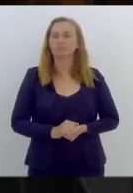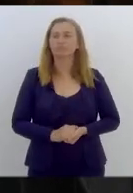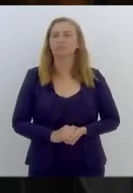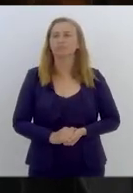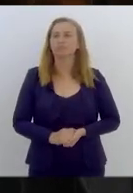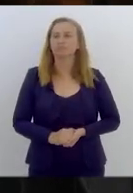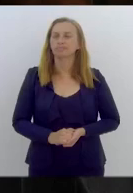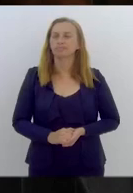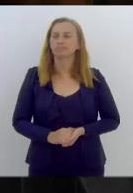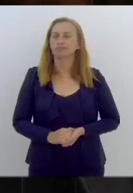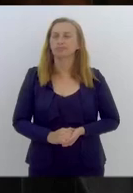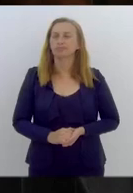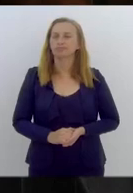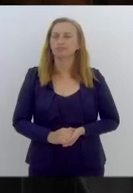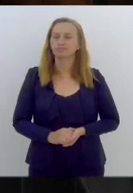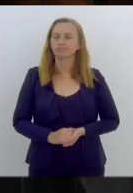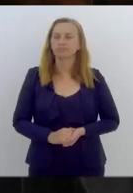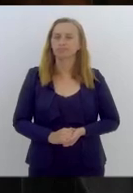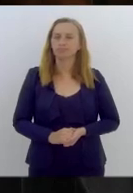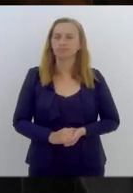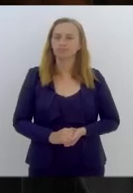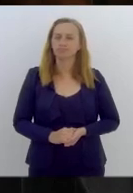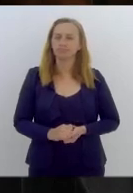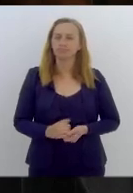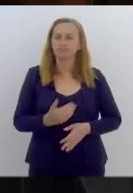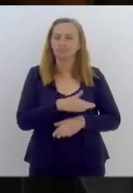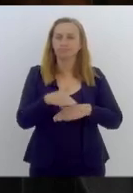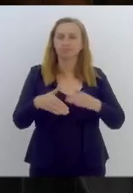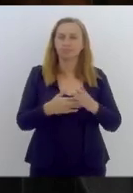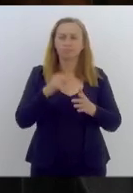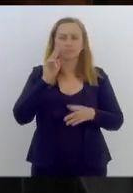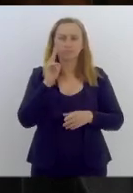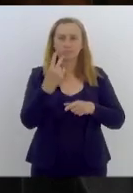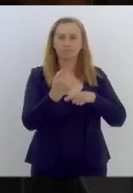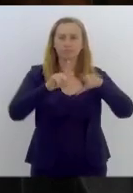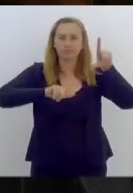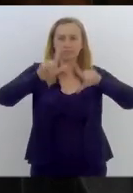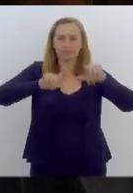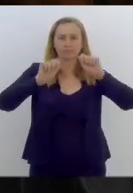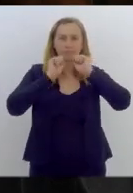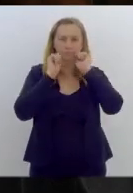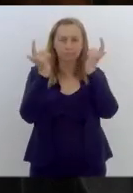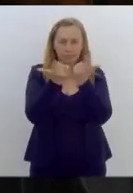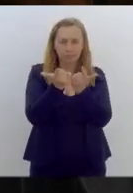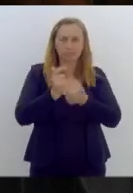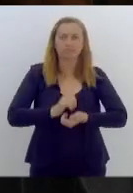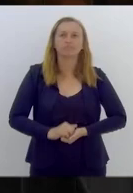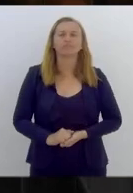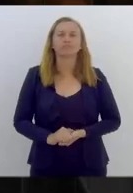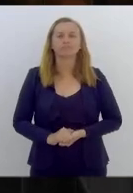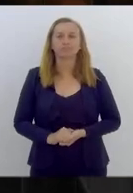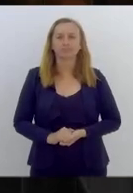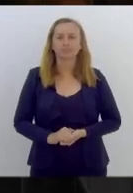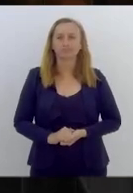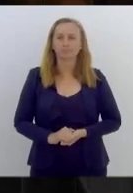remota senhoras e senhores telespectadores da TV alerj